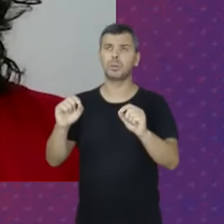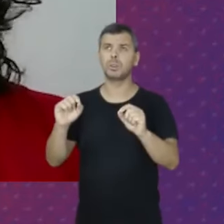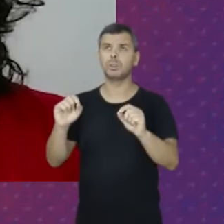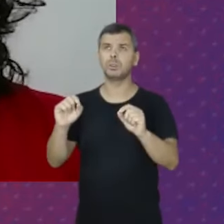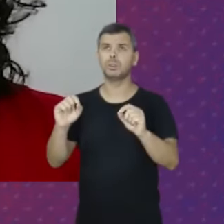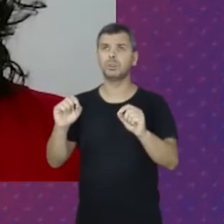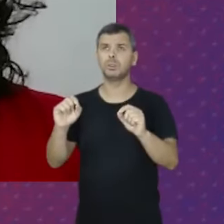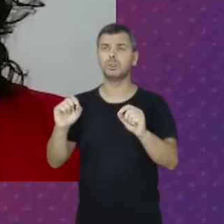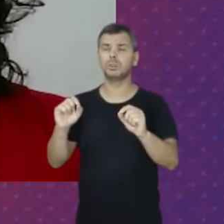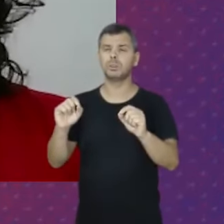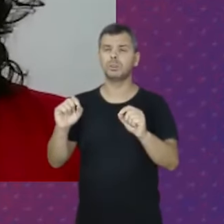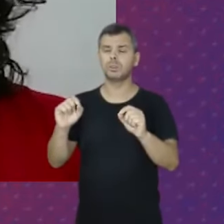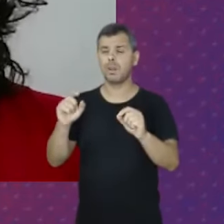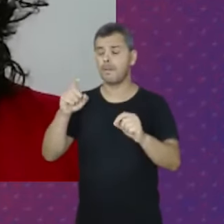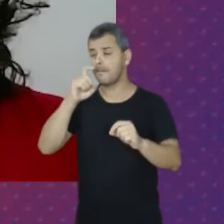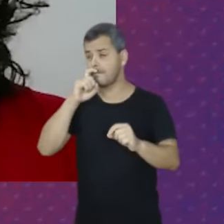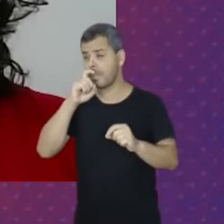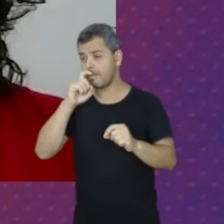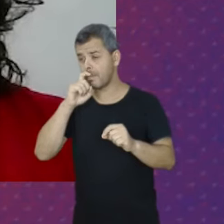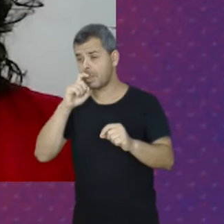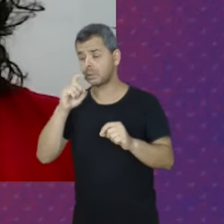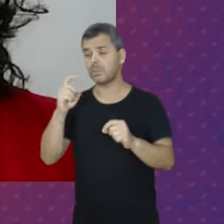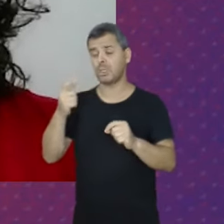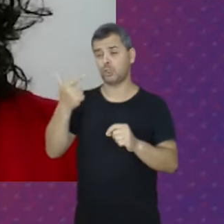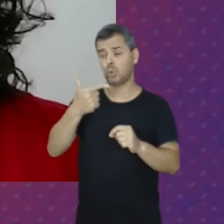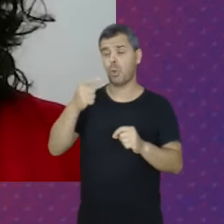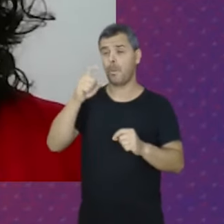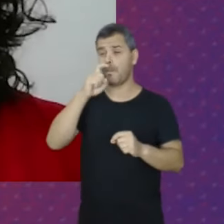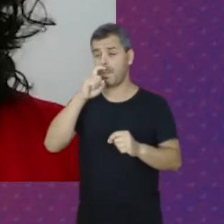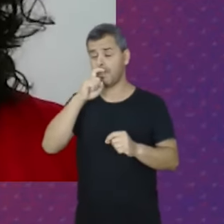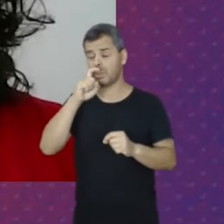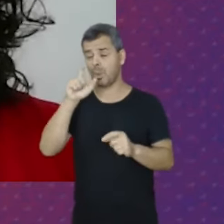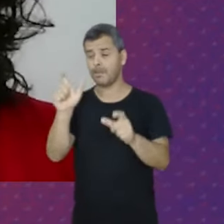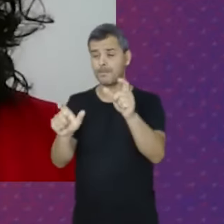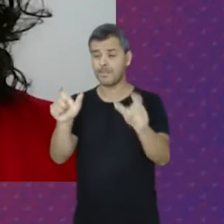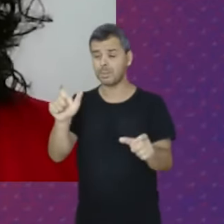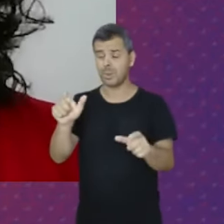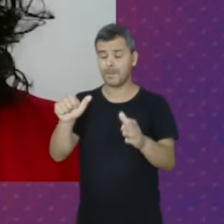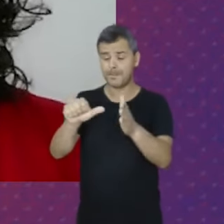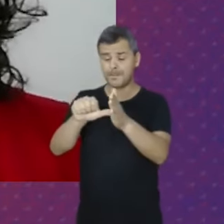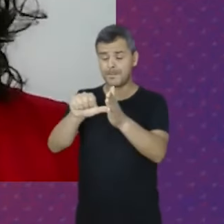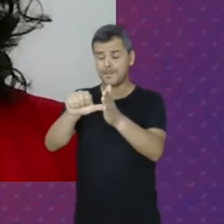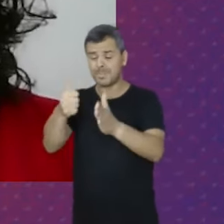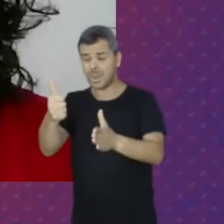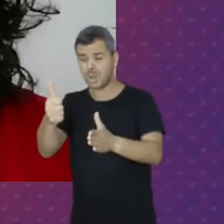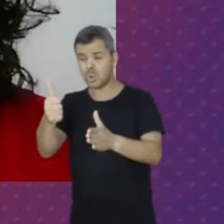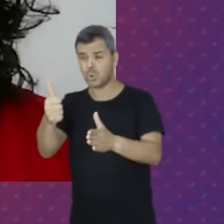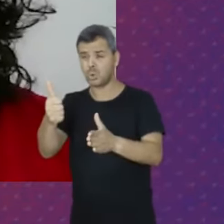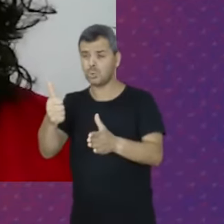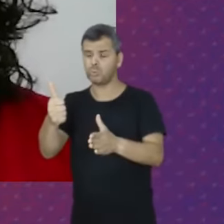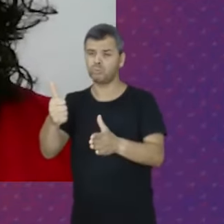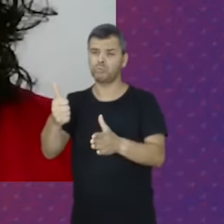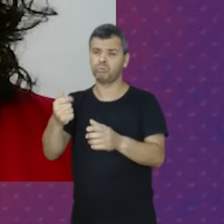que pais e padrastos são as pessoas que estão em primeiro lugar